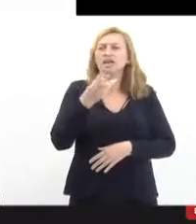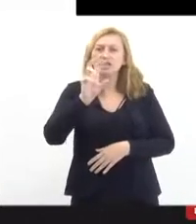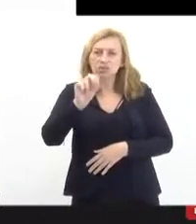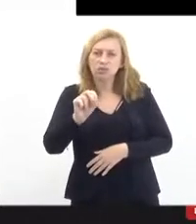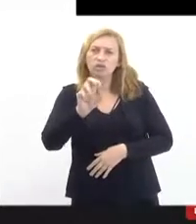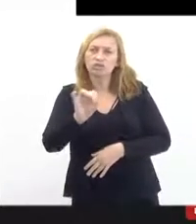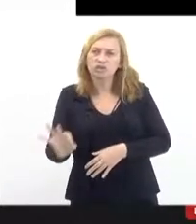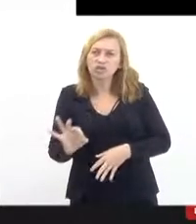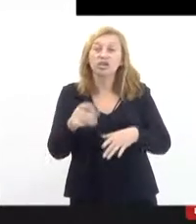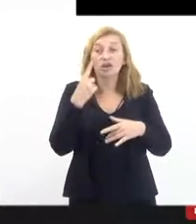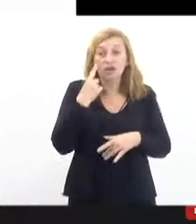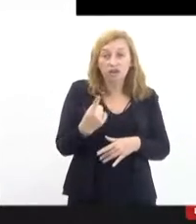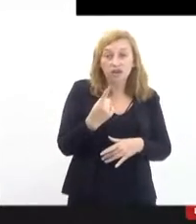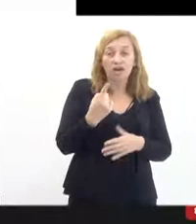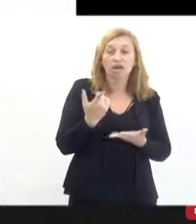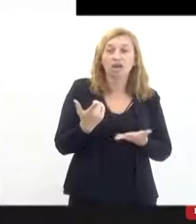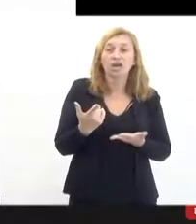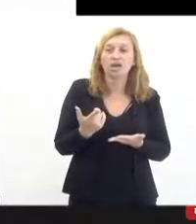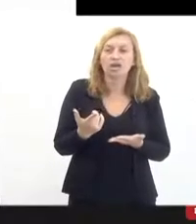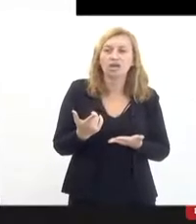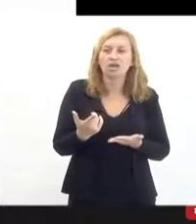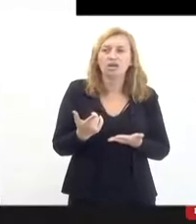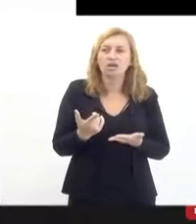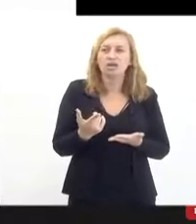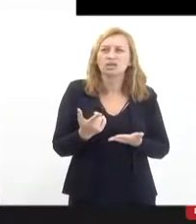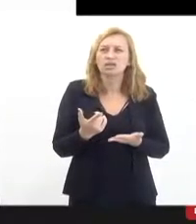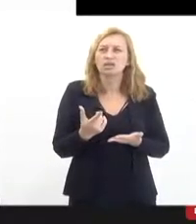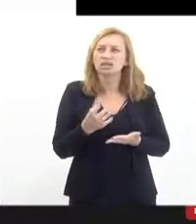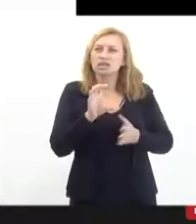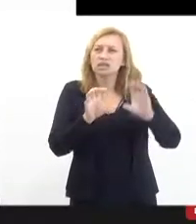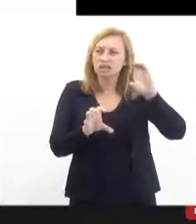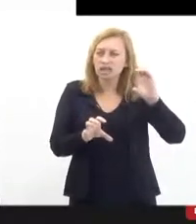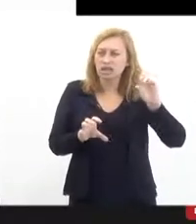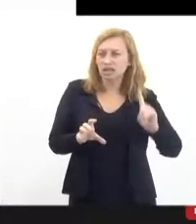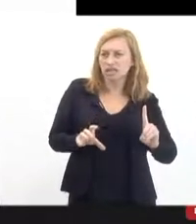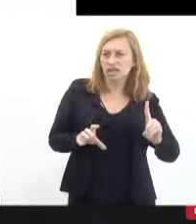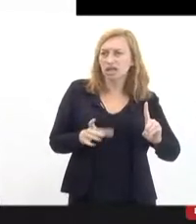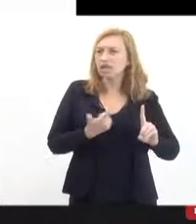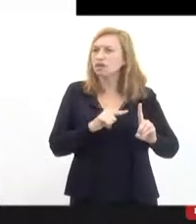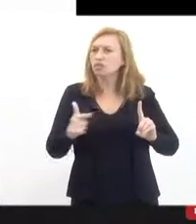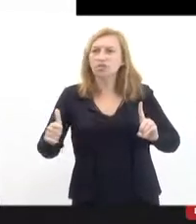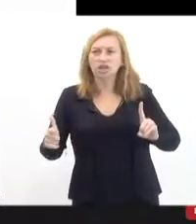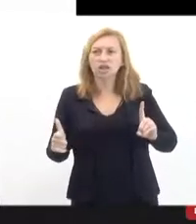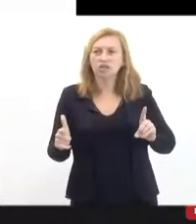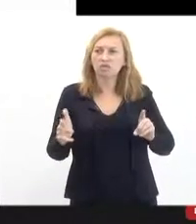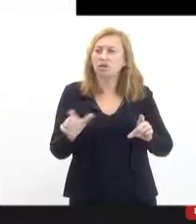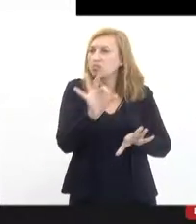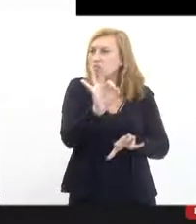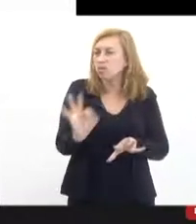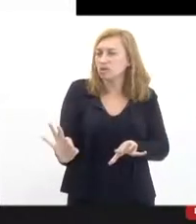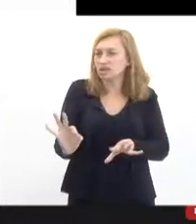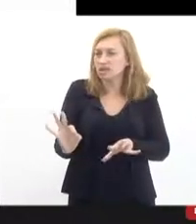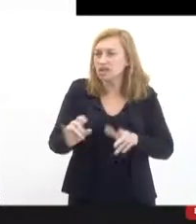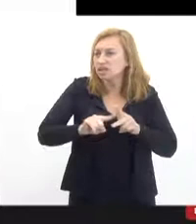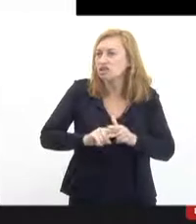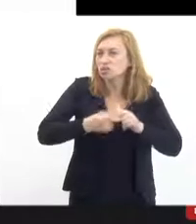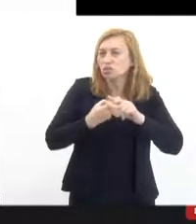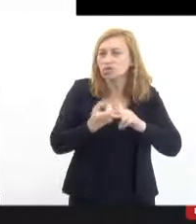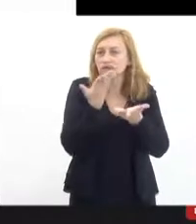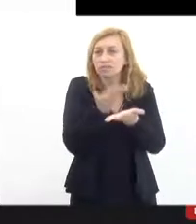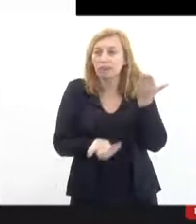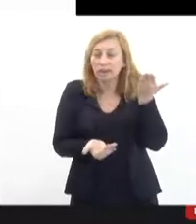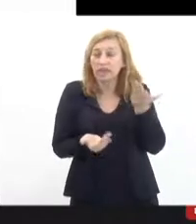50%, e veja que para o rating C e D, eu não tenho nenhum percentual de ajuste para